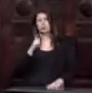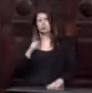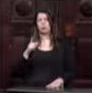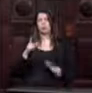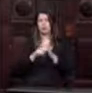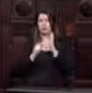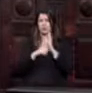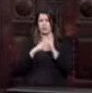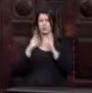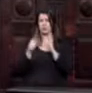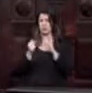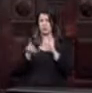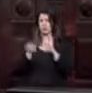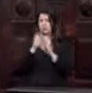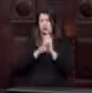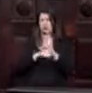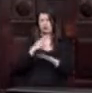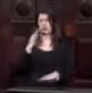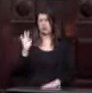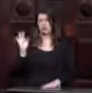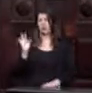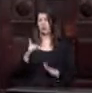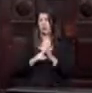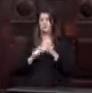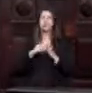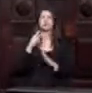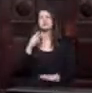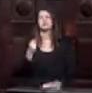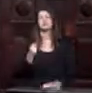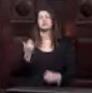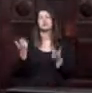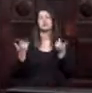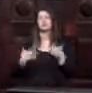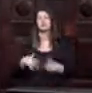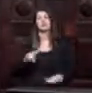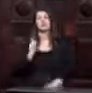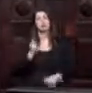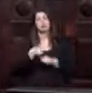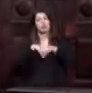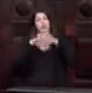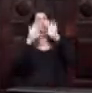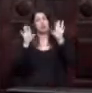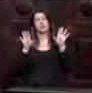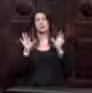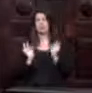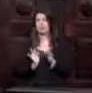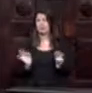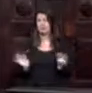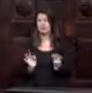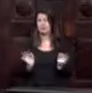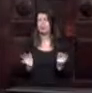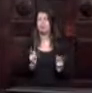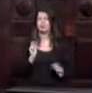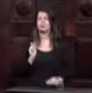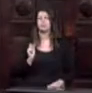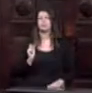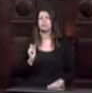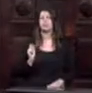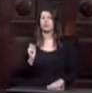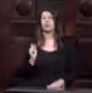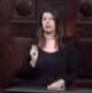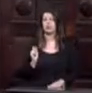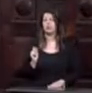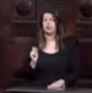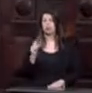da Constituição Federal. O artigo 37 diz de forma clara e simples que é devido